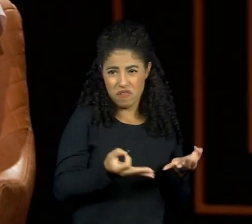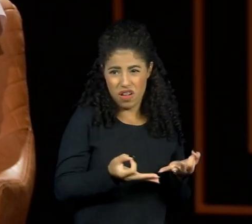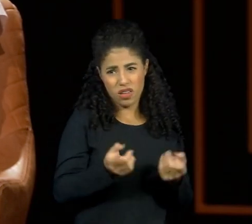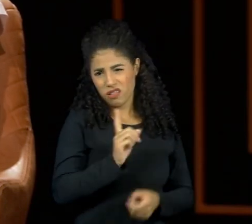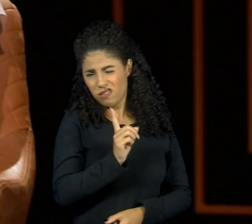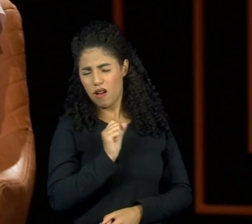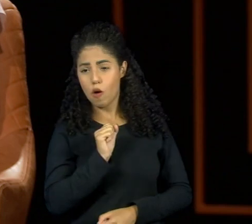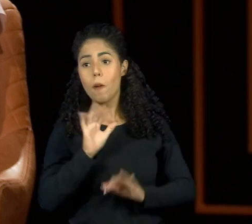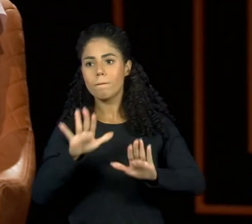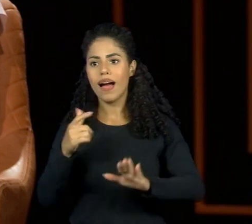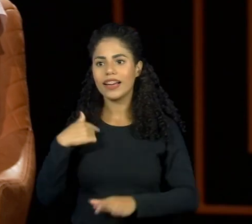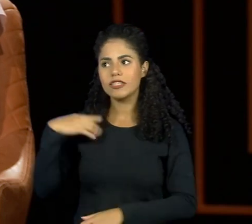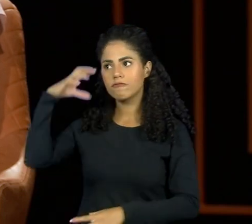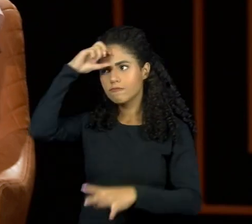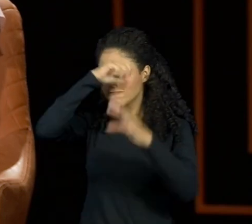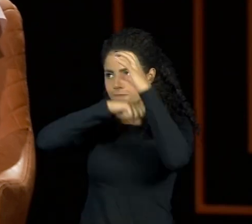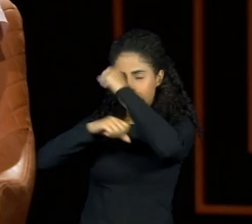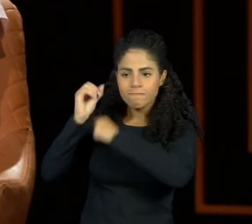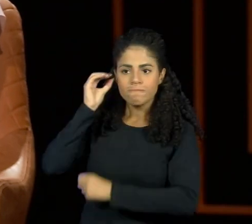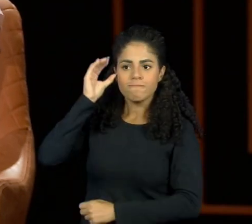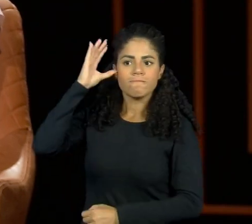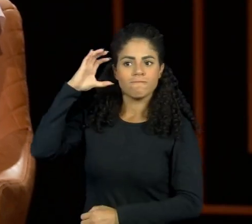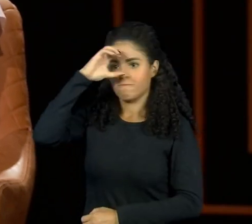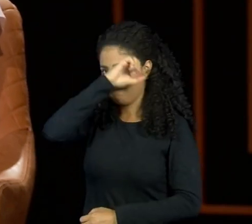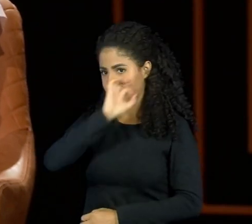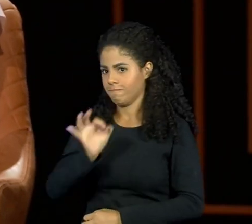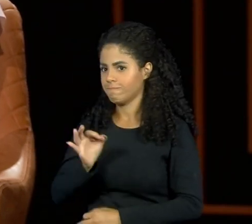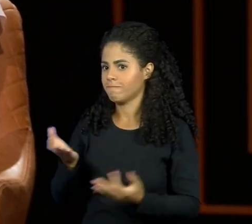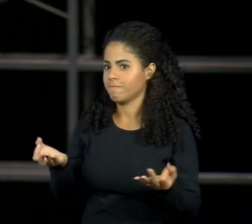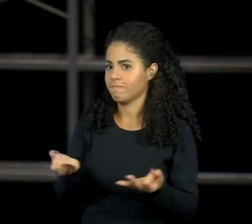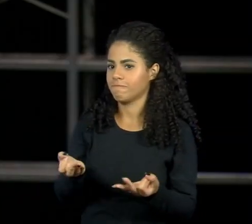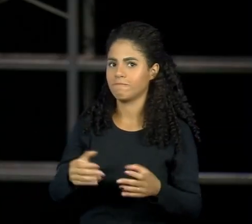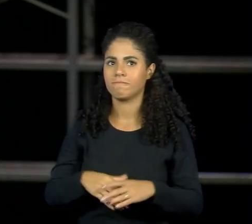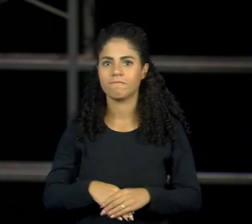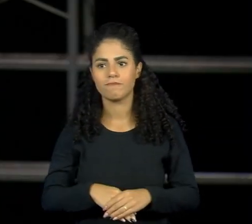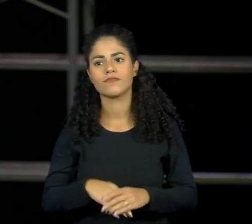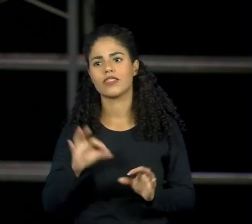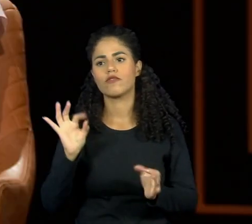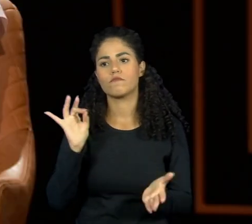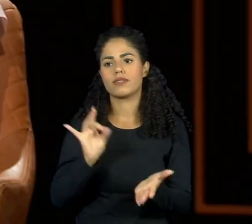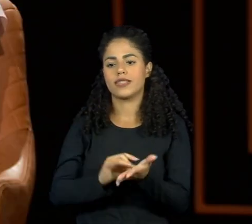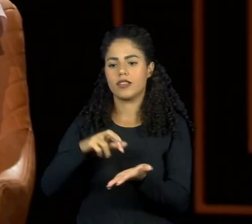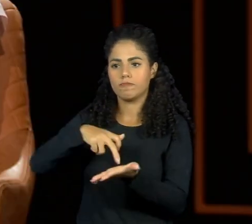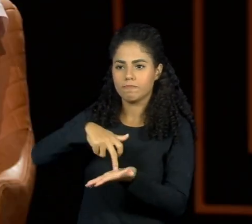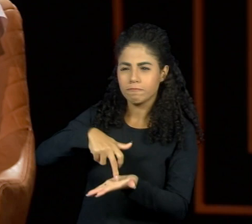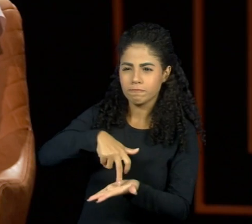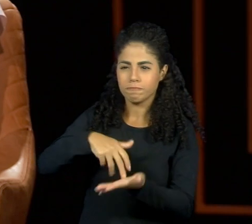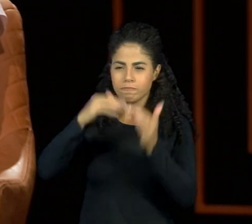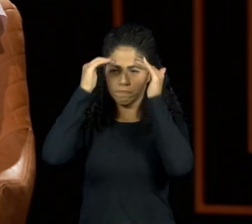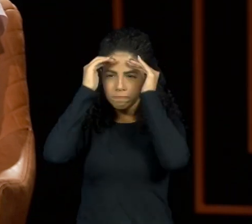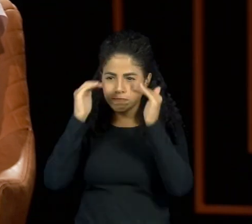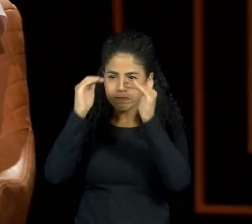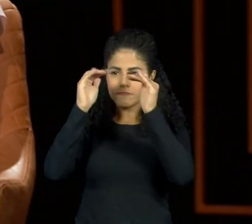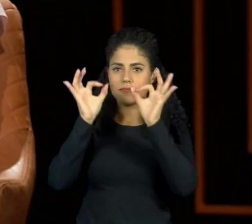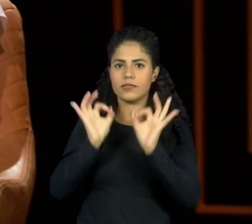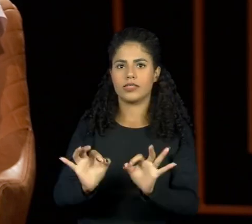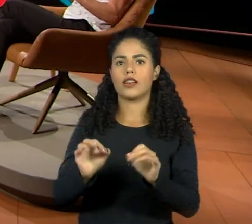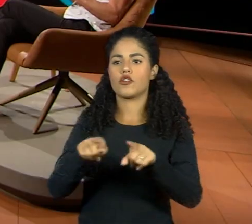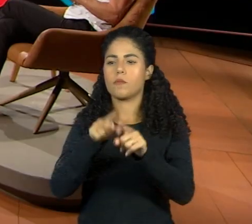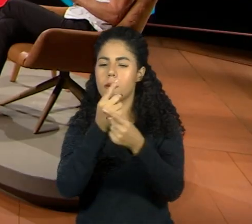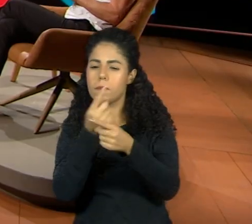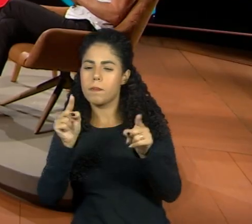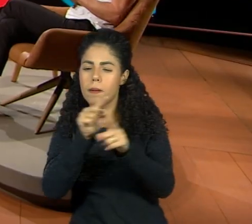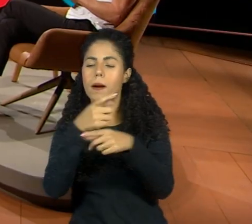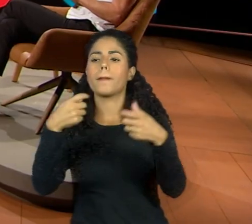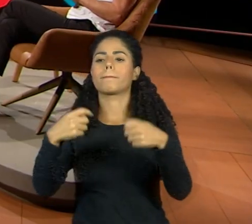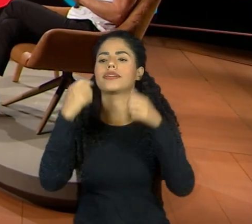disciplina incrível. Qualquer bailarina é, né? Bailarina, né? Se não tiver disciplina, não. Acho que o músico também, né? São as 2